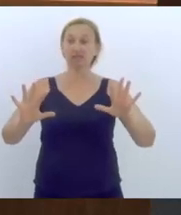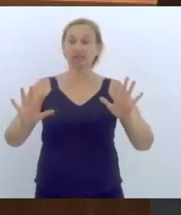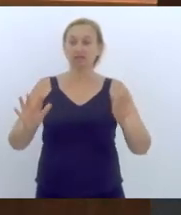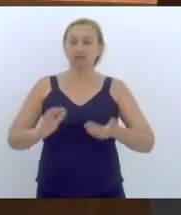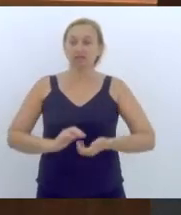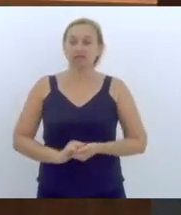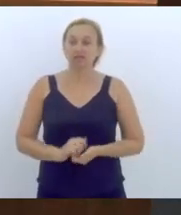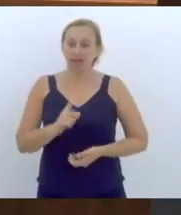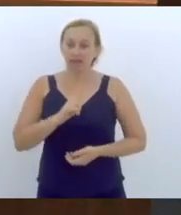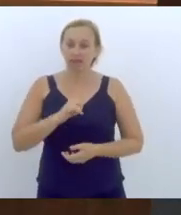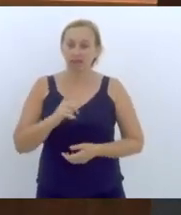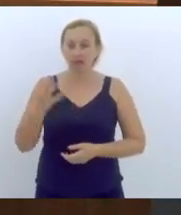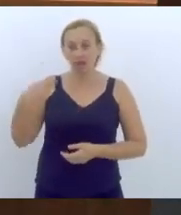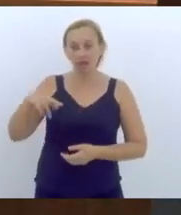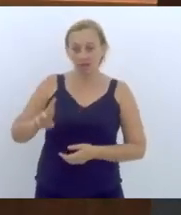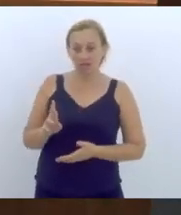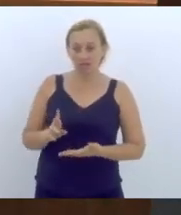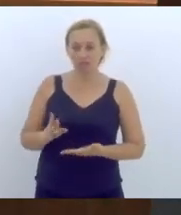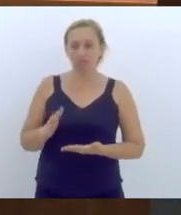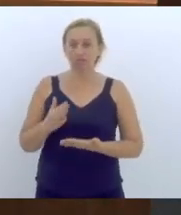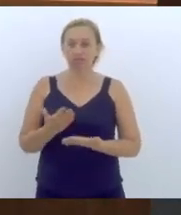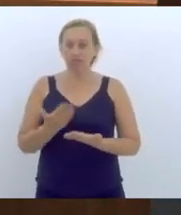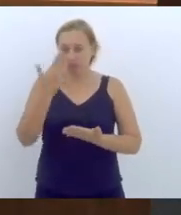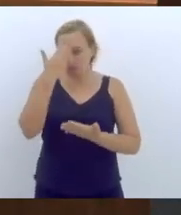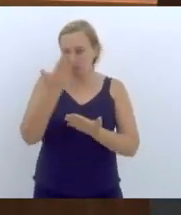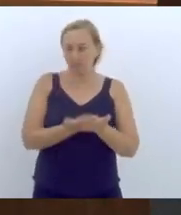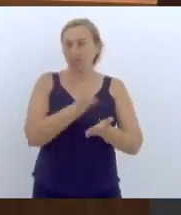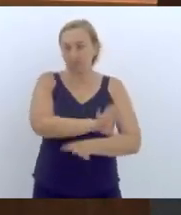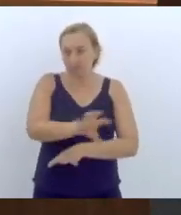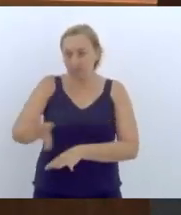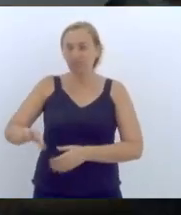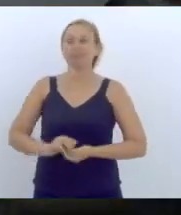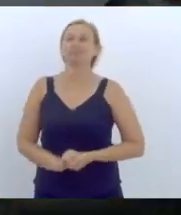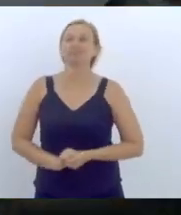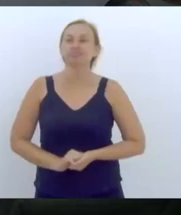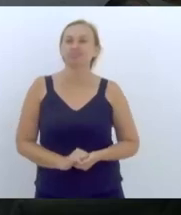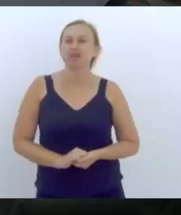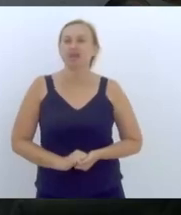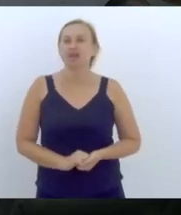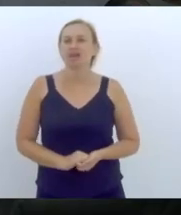Então, a gente espera aí ter contribuído no debate. Muito obrigada, presidenta.